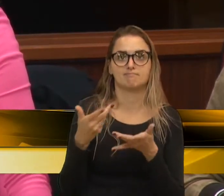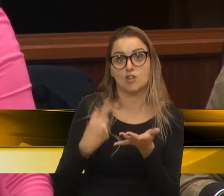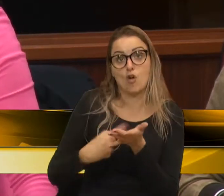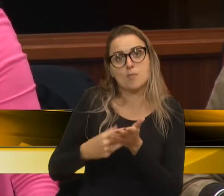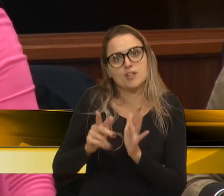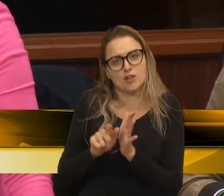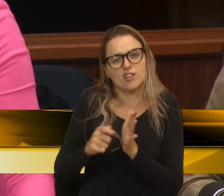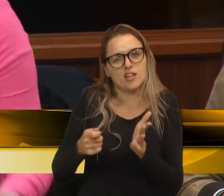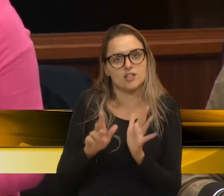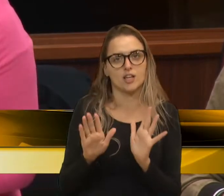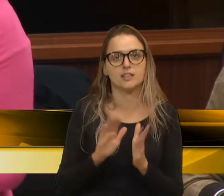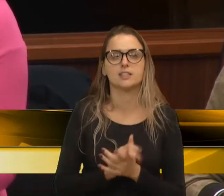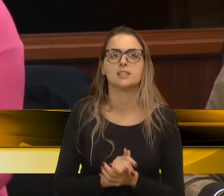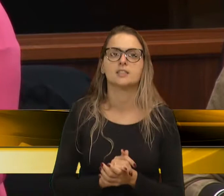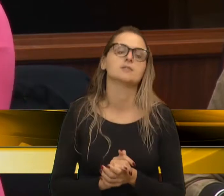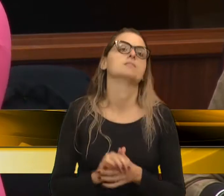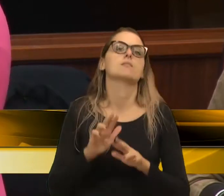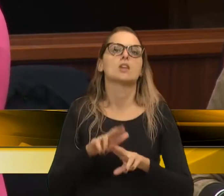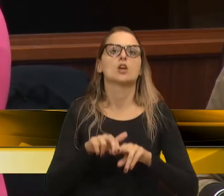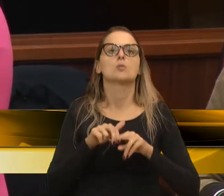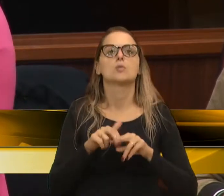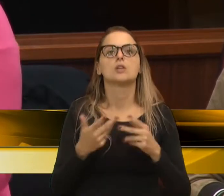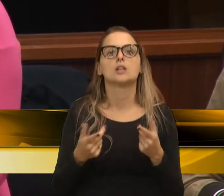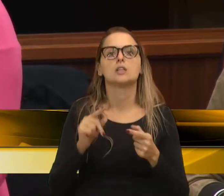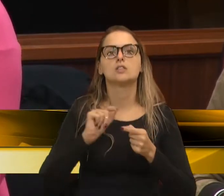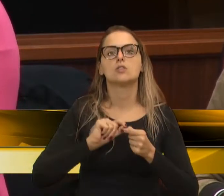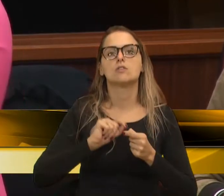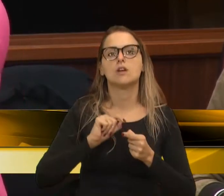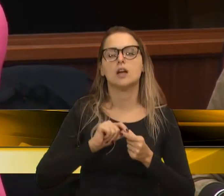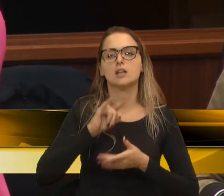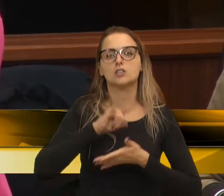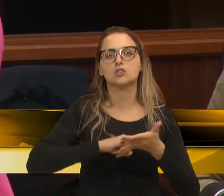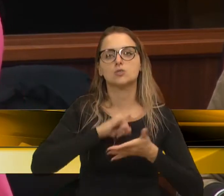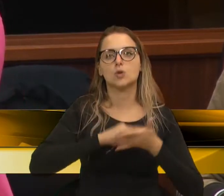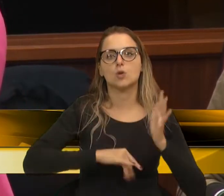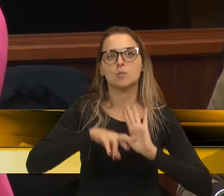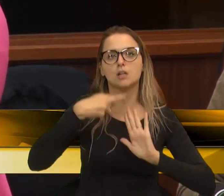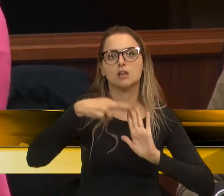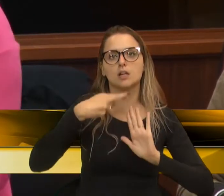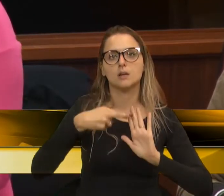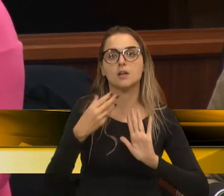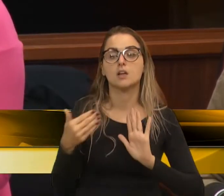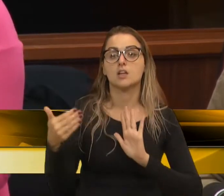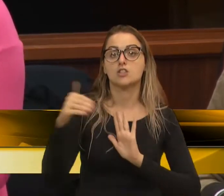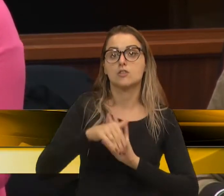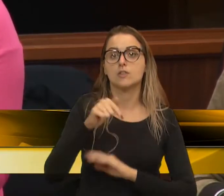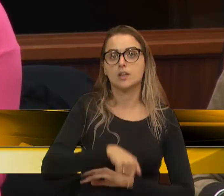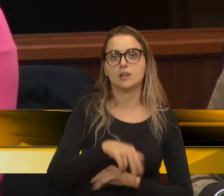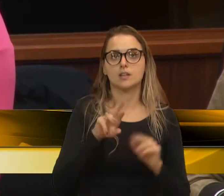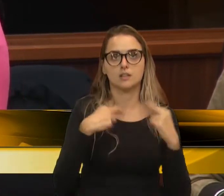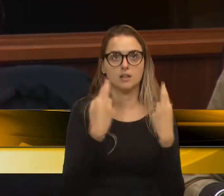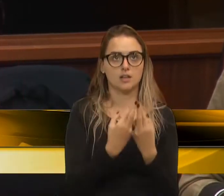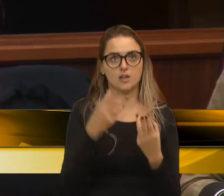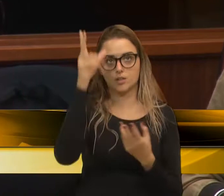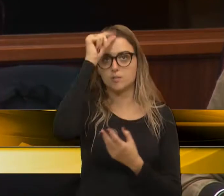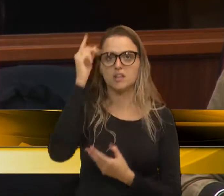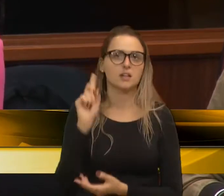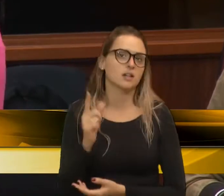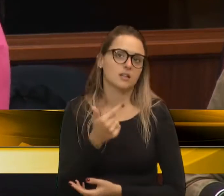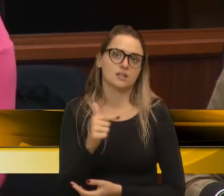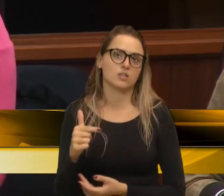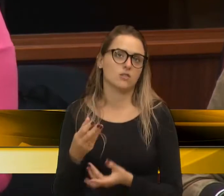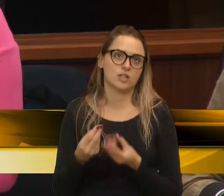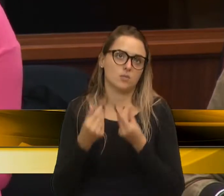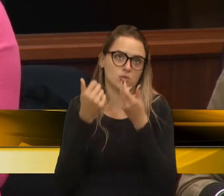isso foi que acabamos recorrendo a esse instrumento de trazê-lo até a sessão. Porque eu vejo que até não vai ser tão eficiente, porque a